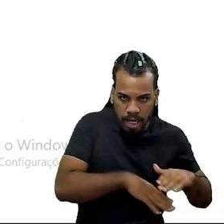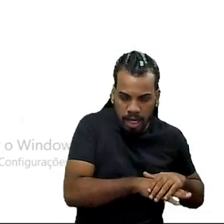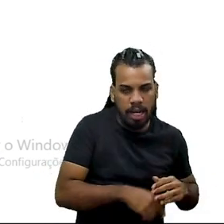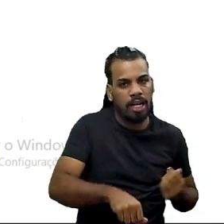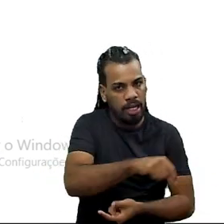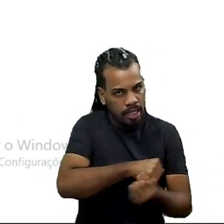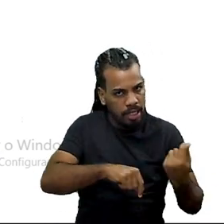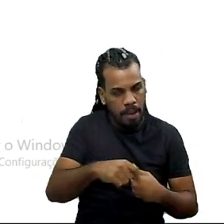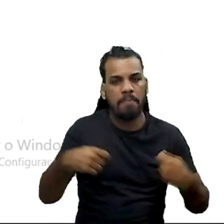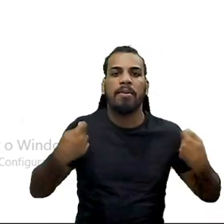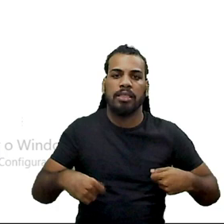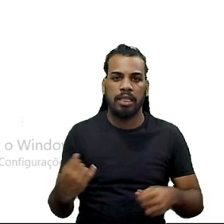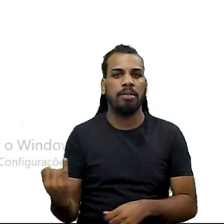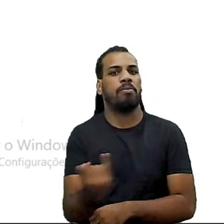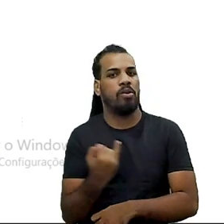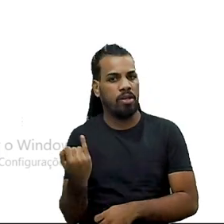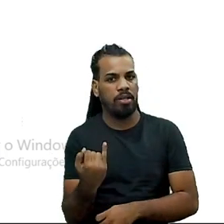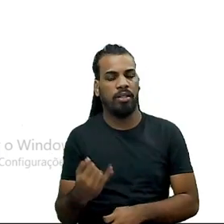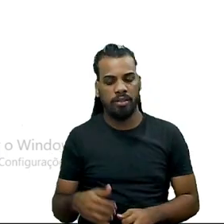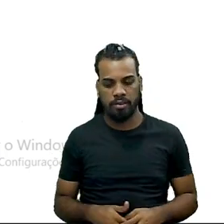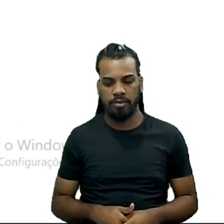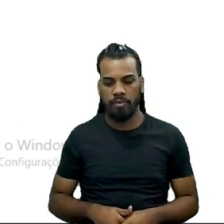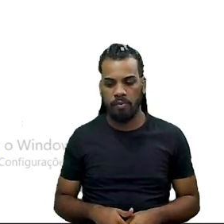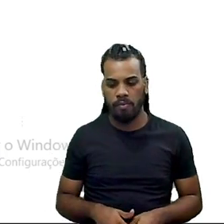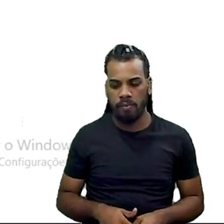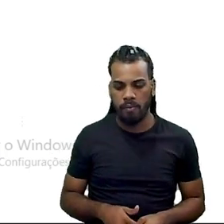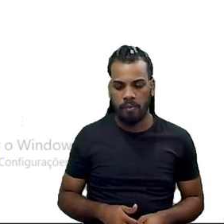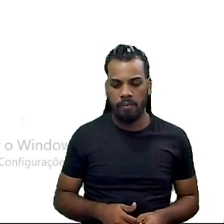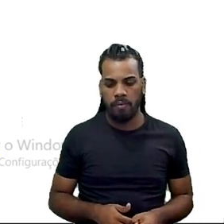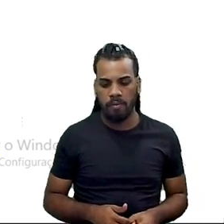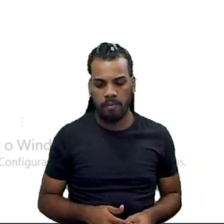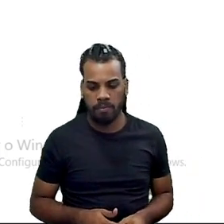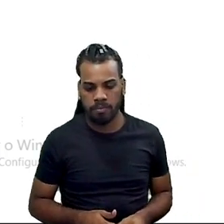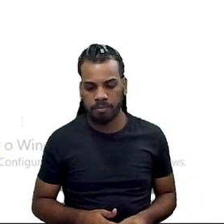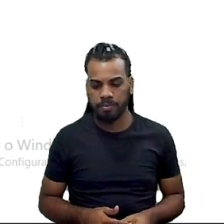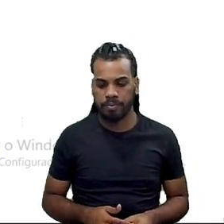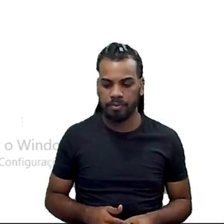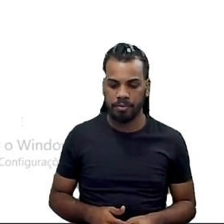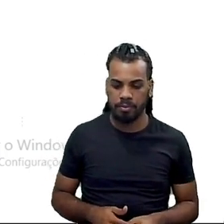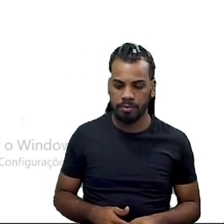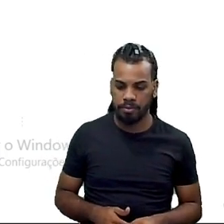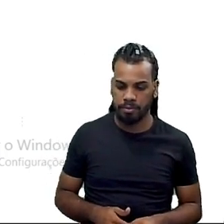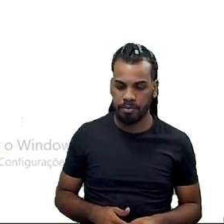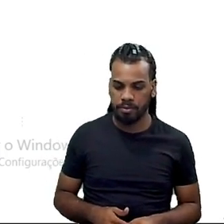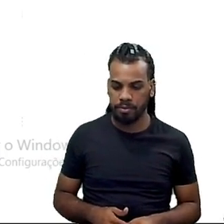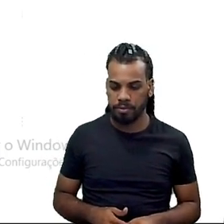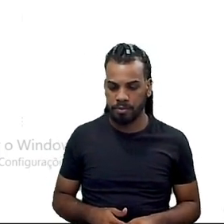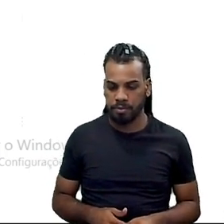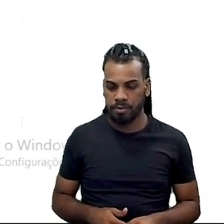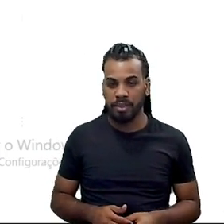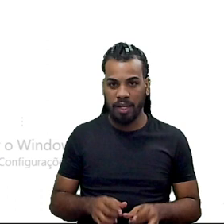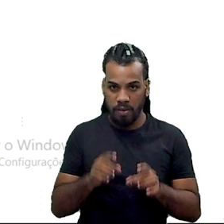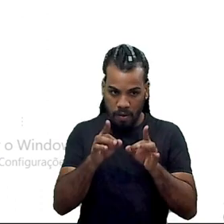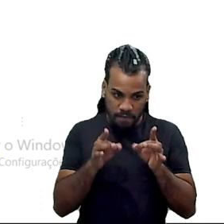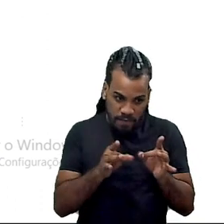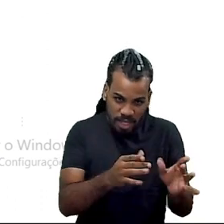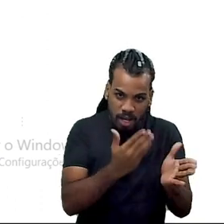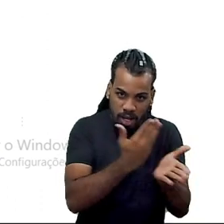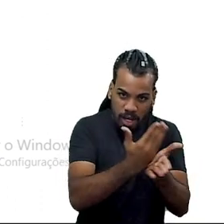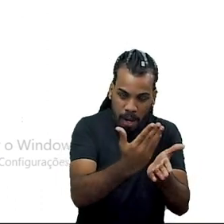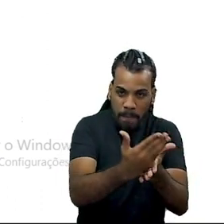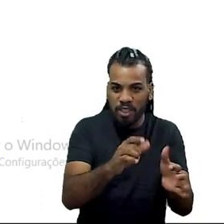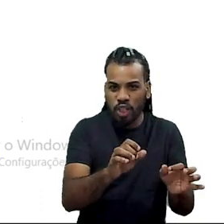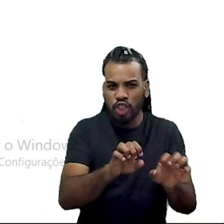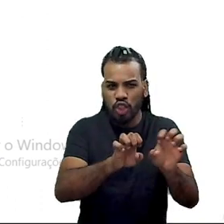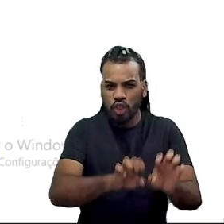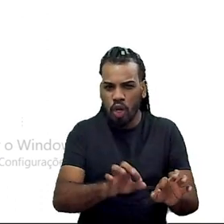que é importante a gestão do capital de giro. Quando você vende a crédito que não tem uma estrutura organizada, não